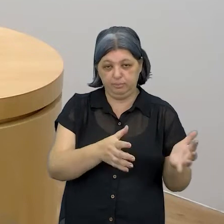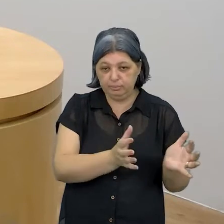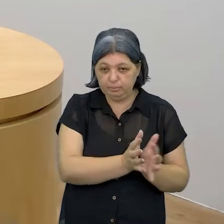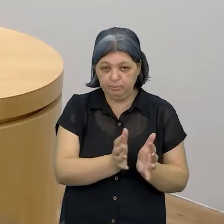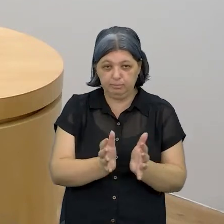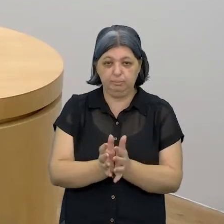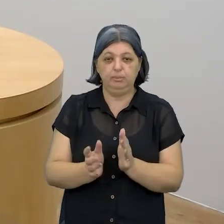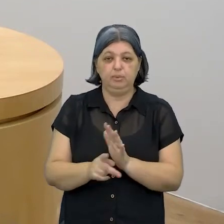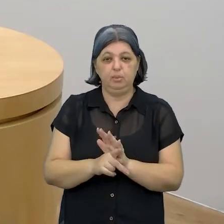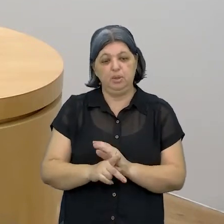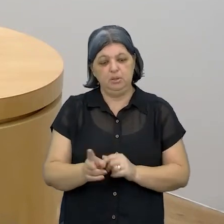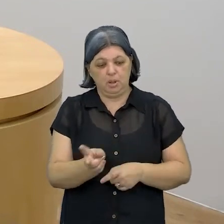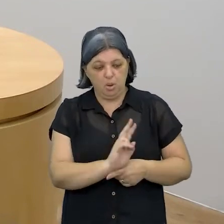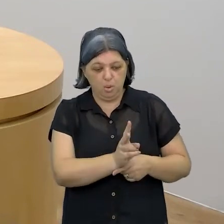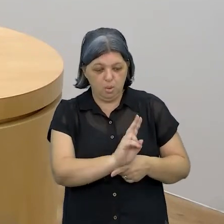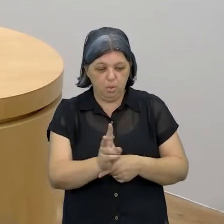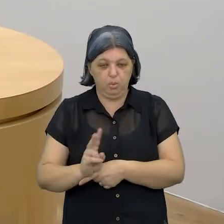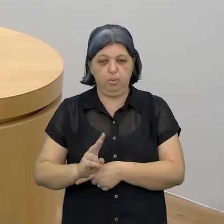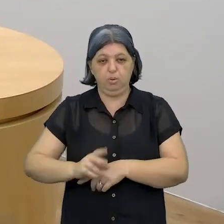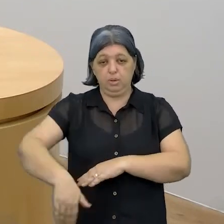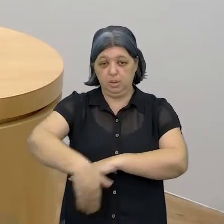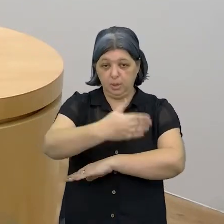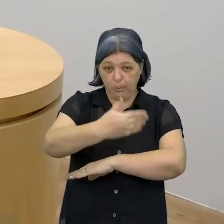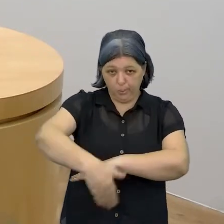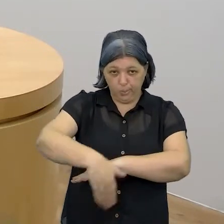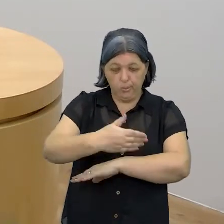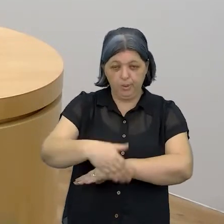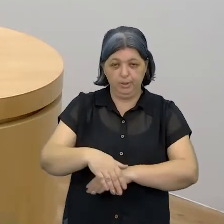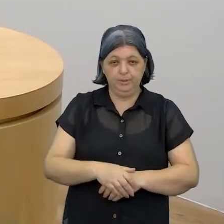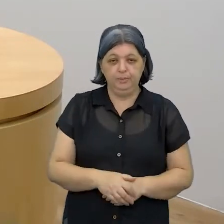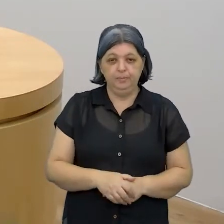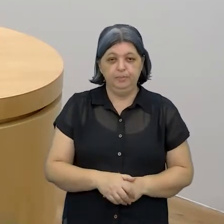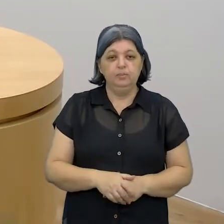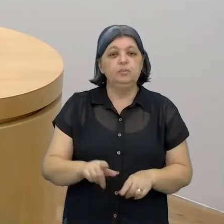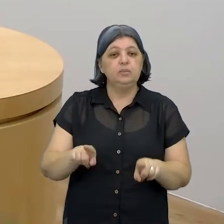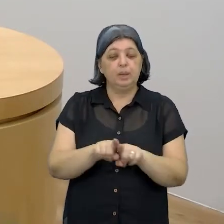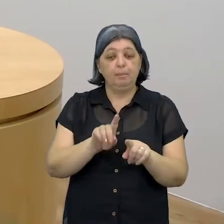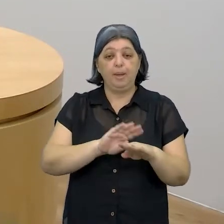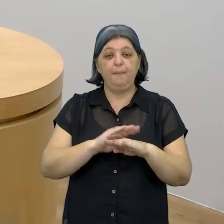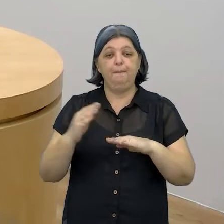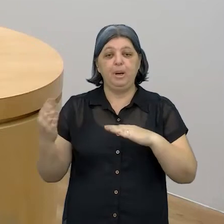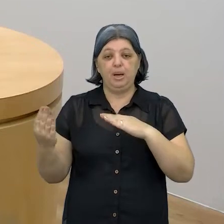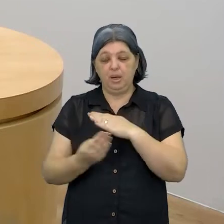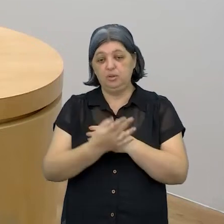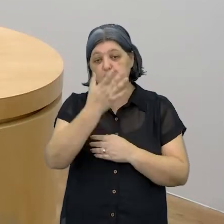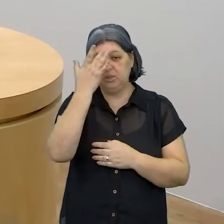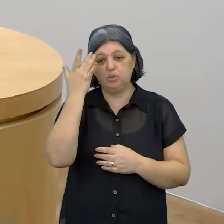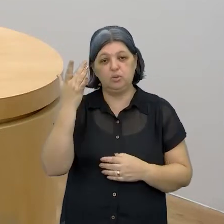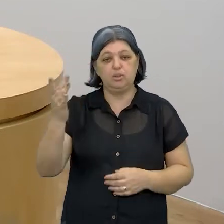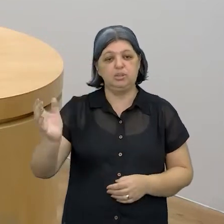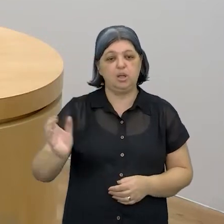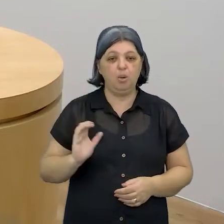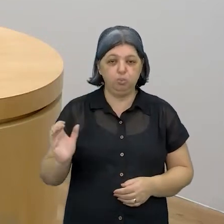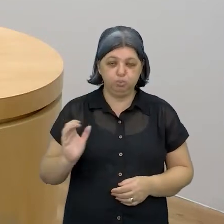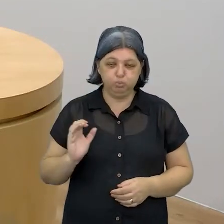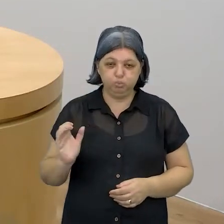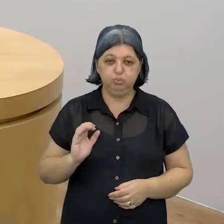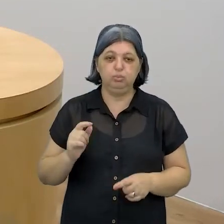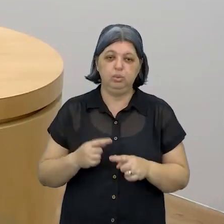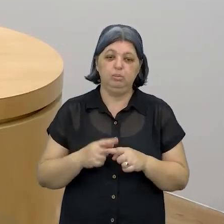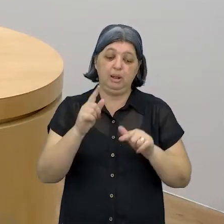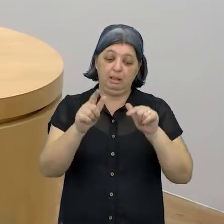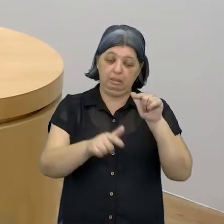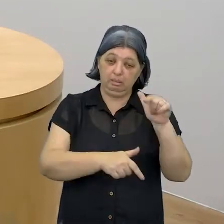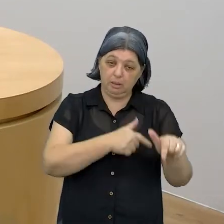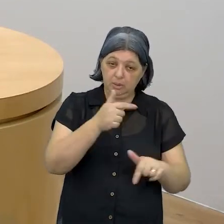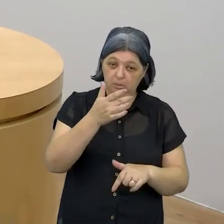passar a patrulhar as ruas, que vai passar a patrulhar os bairros, né, de pessoas ricas, para que os trabalhadores